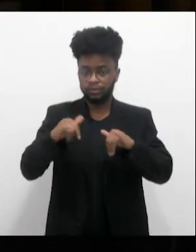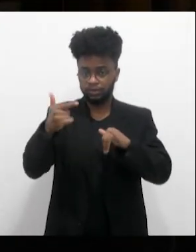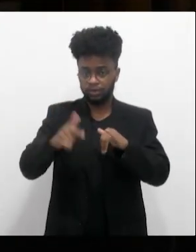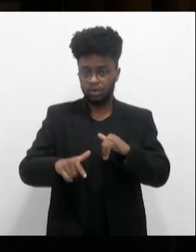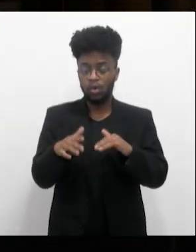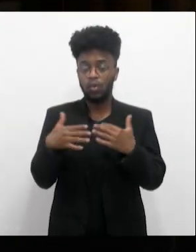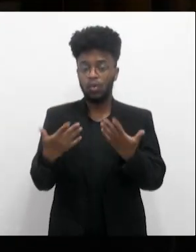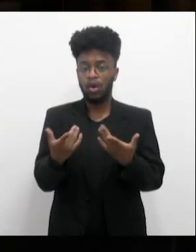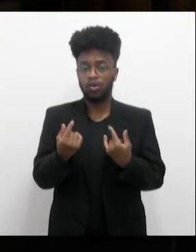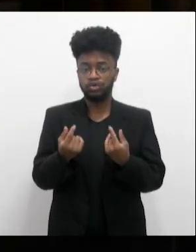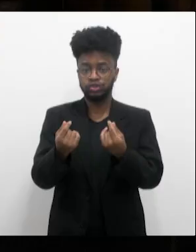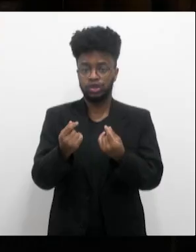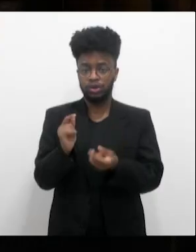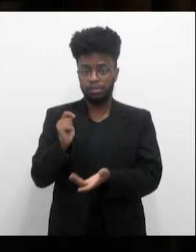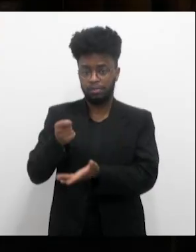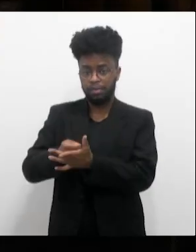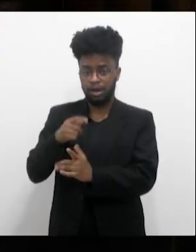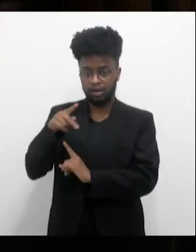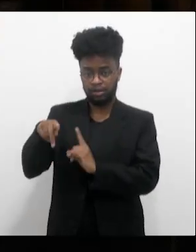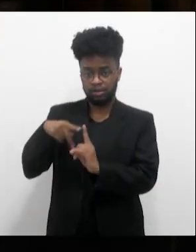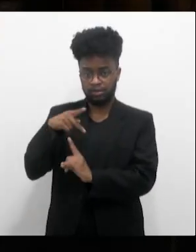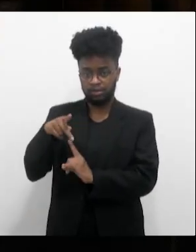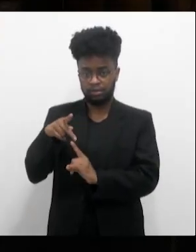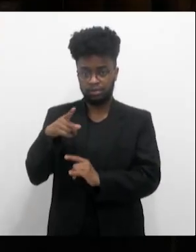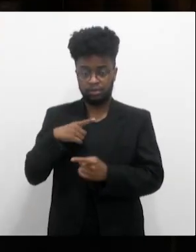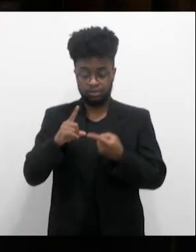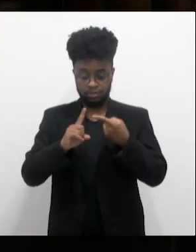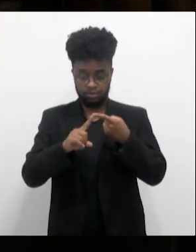dinheiro que vai para a Previdência do Estado?